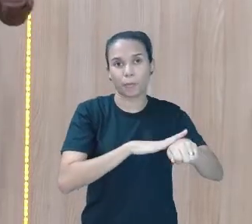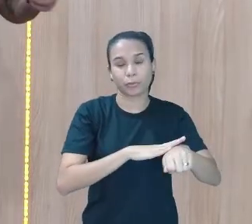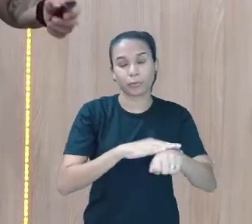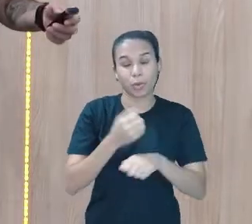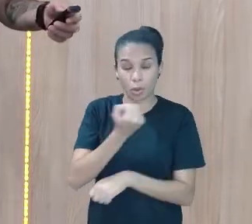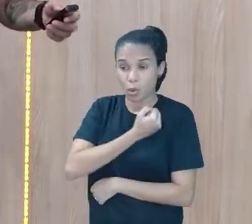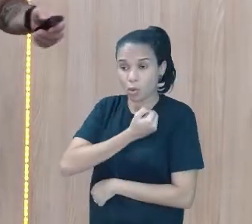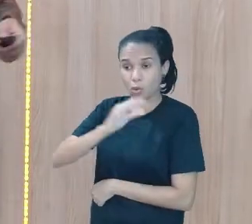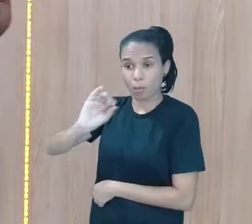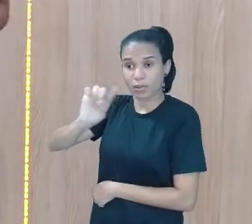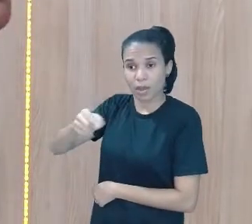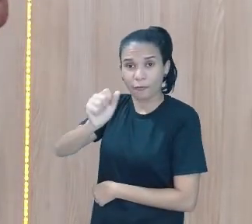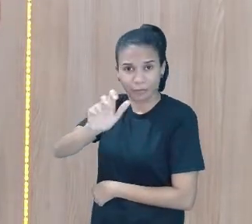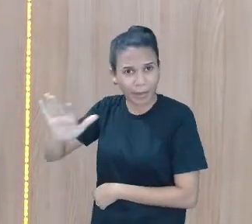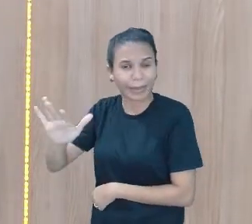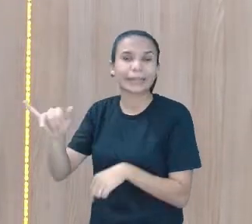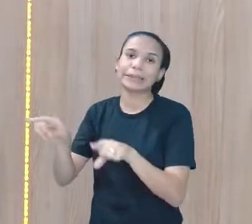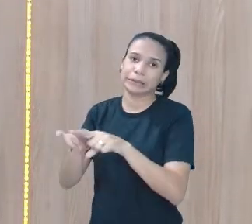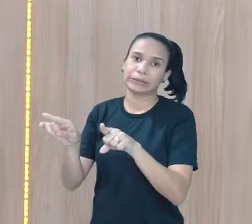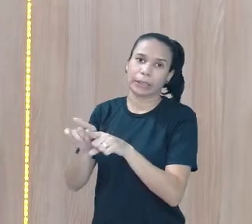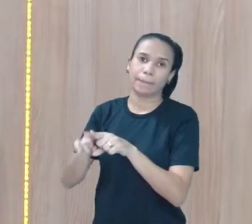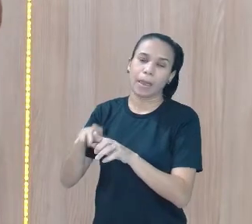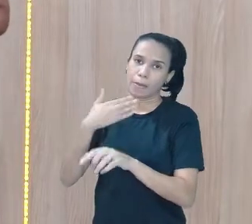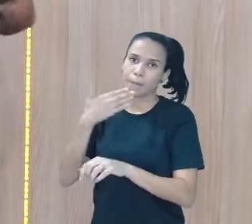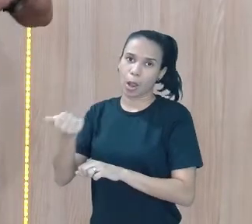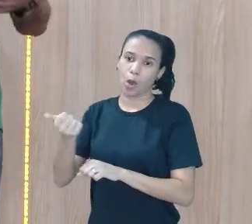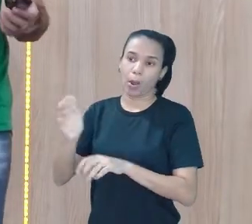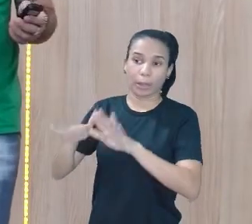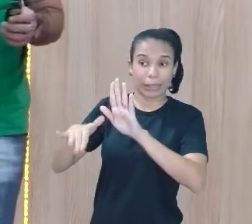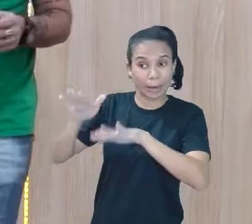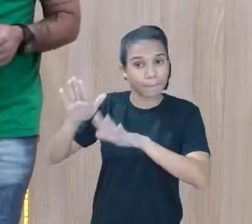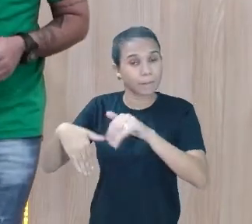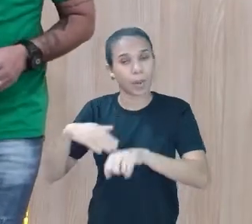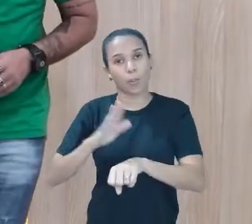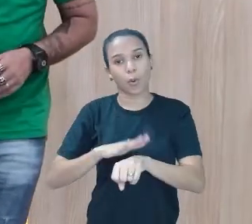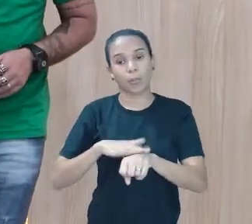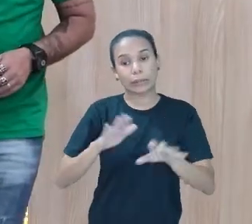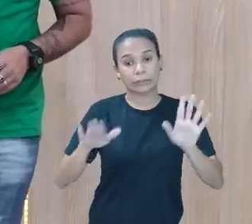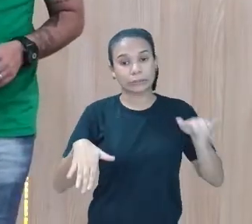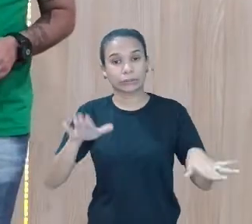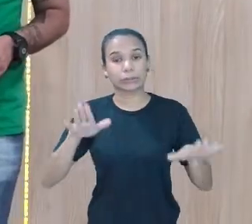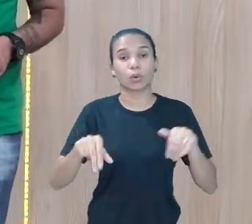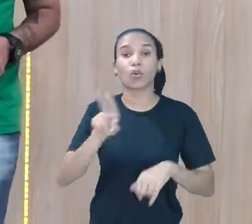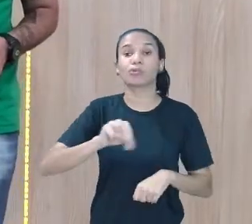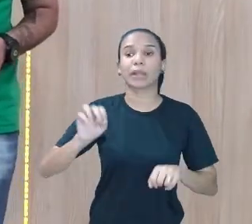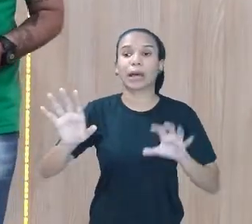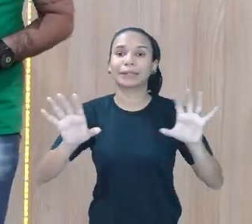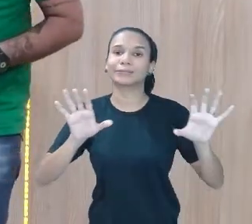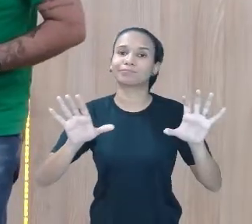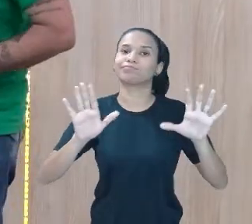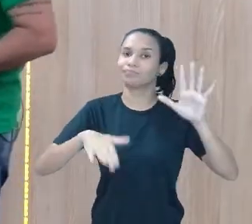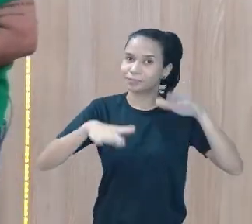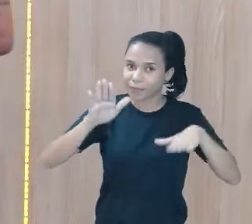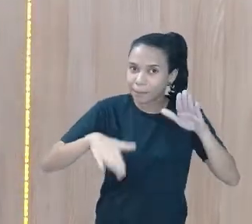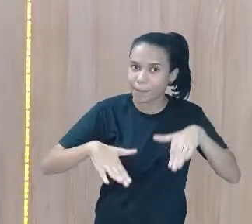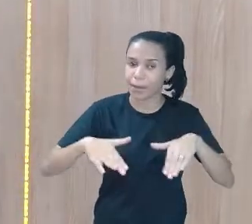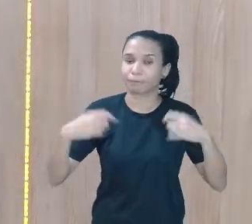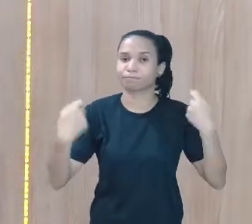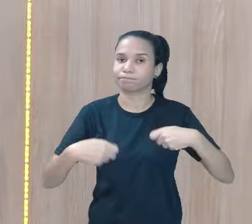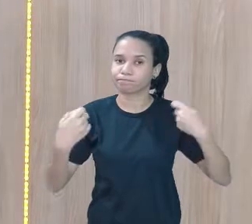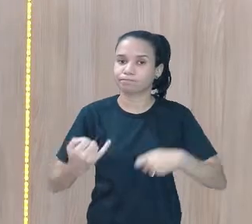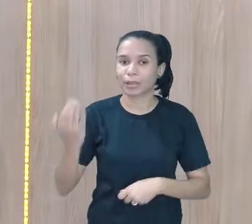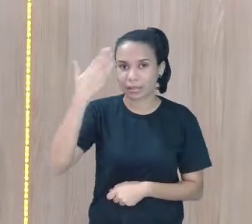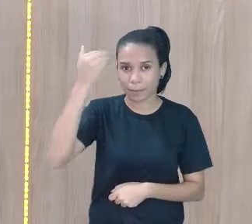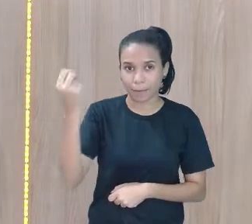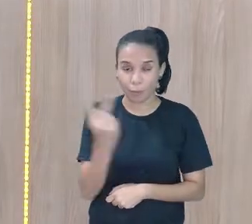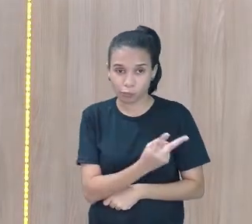e o número na forma decimal terá outras vantagens, dependendo da situação. Nesse caso, o número